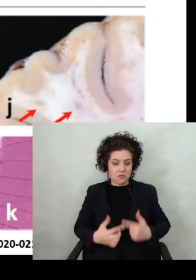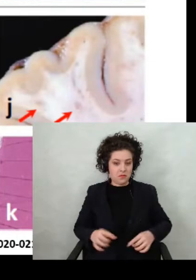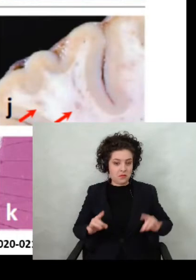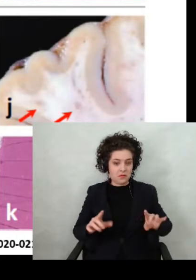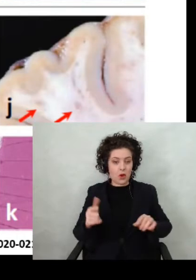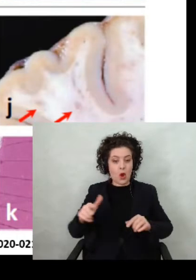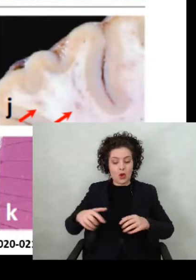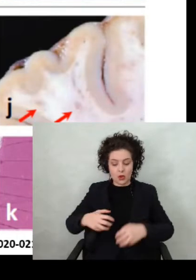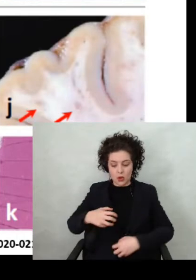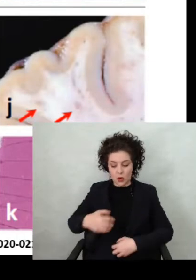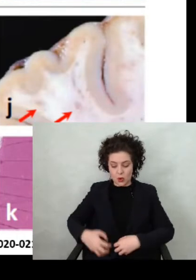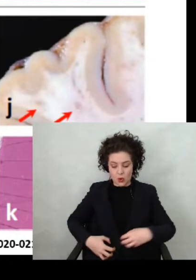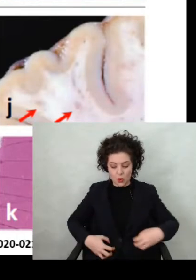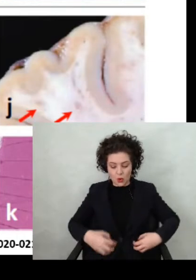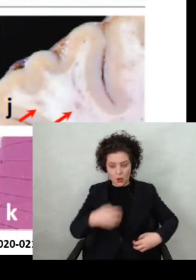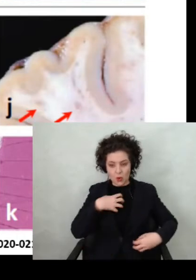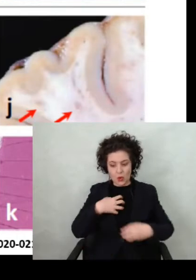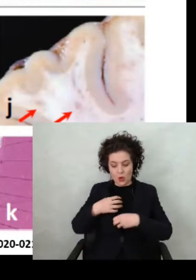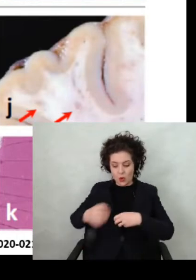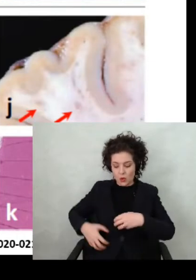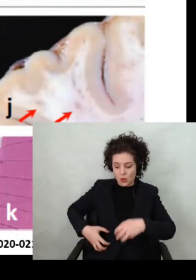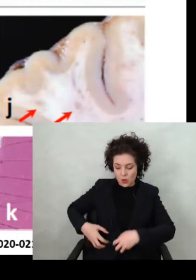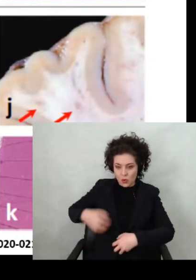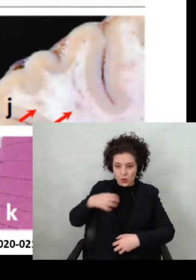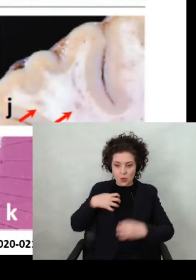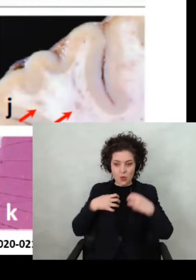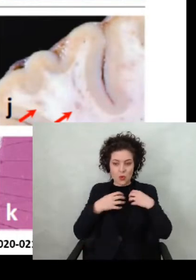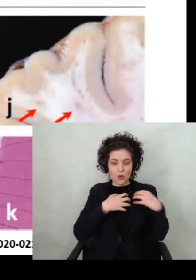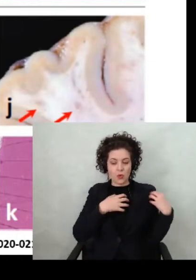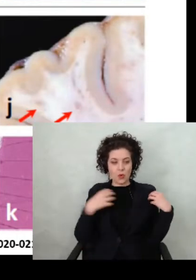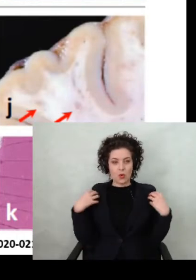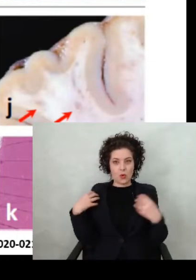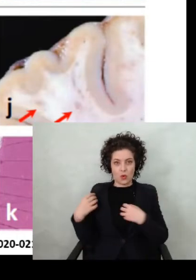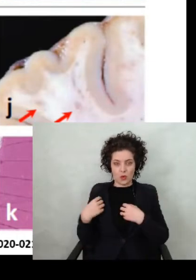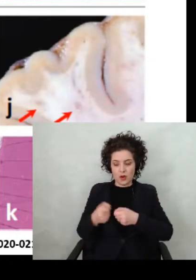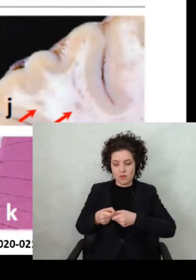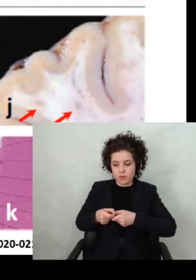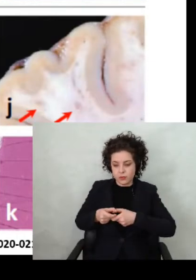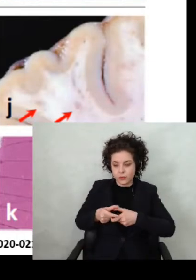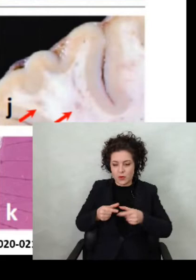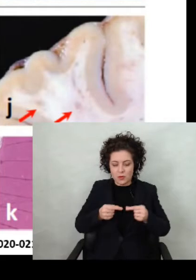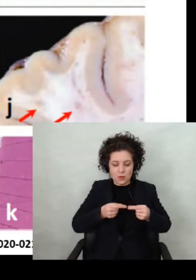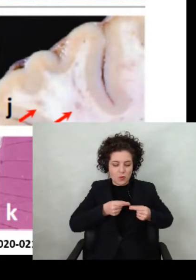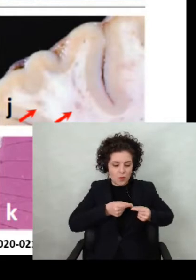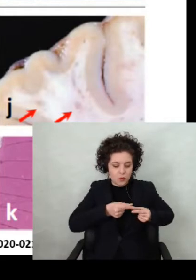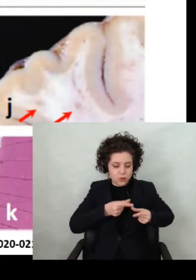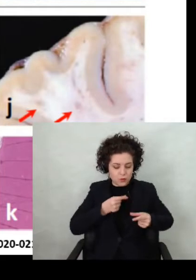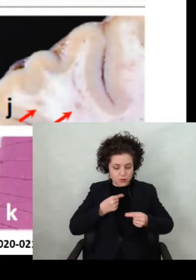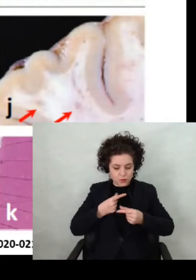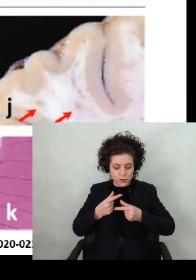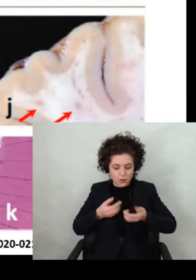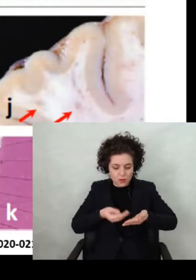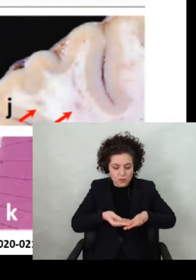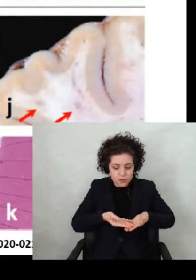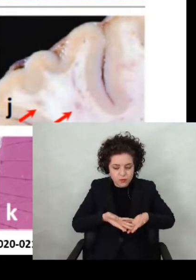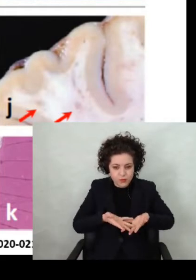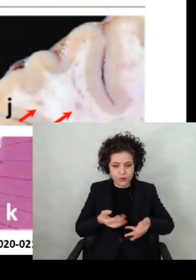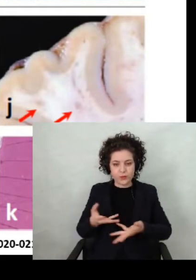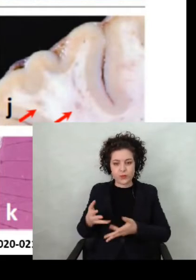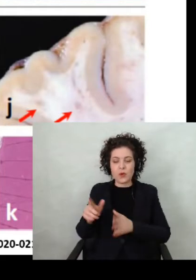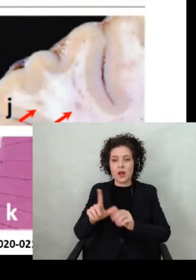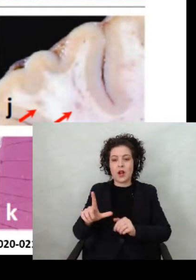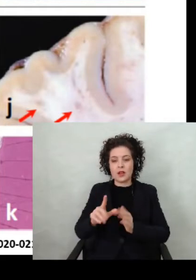órgãos são acometidos por esses fenômenos microtrombóticos. Então, esse caso foi publicado recentemente na literatura, uma